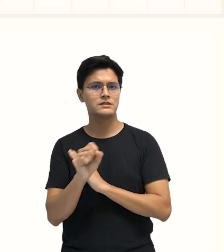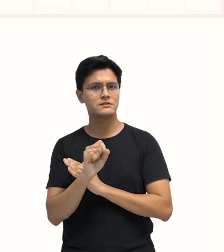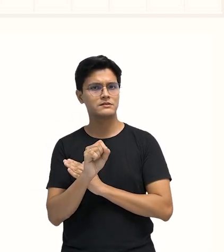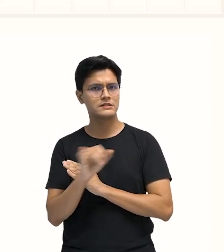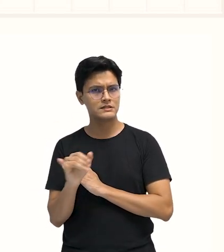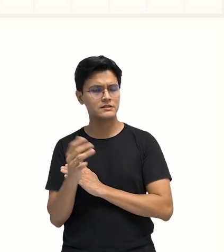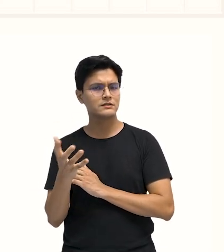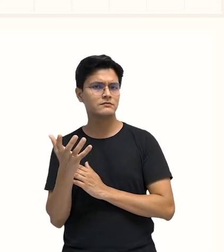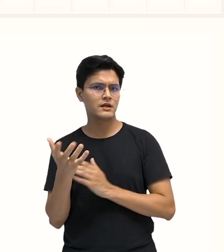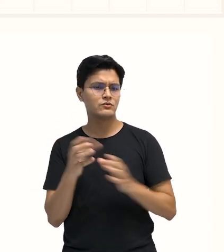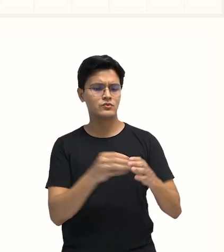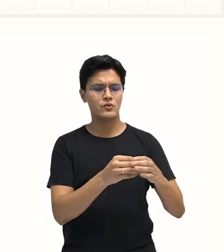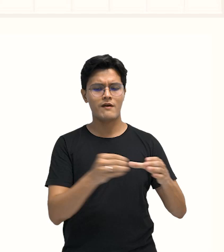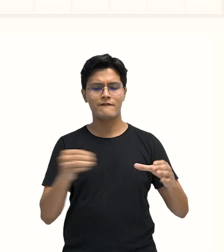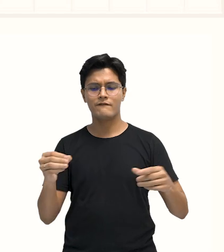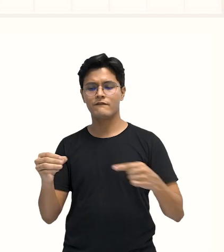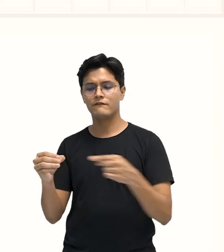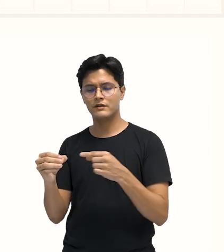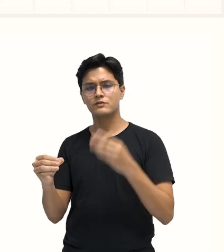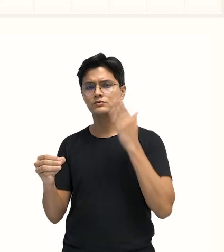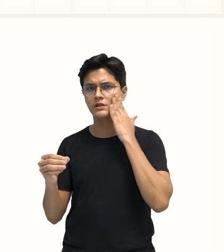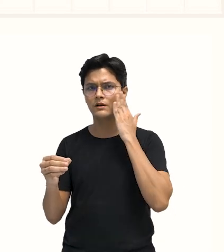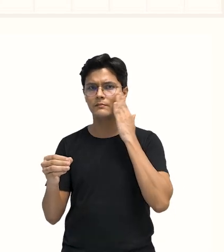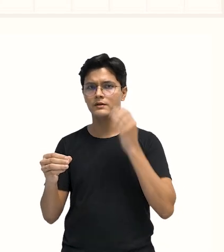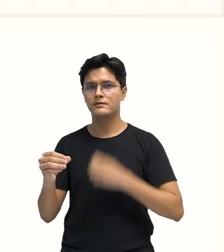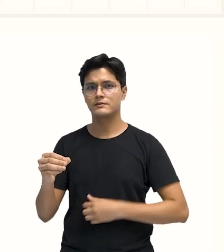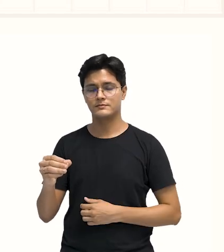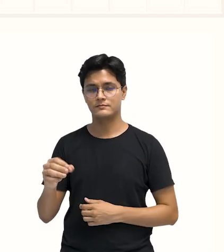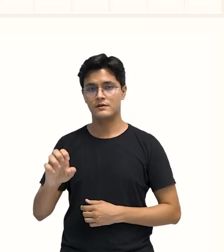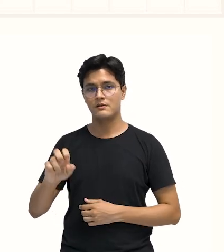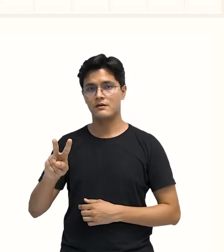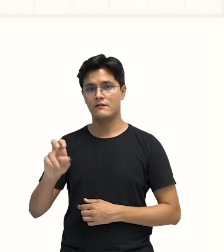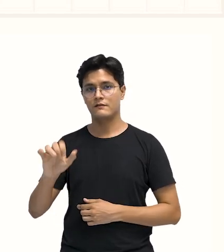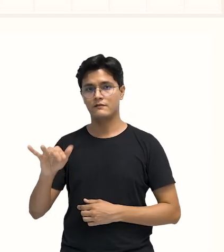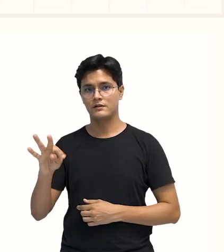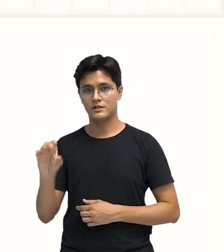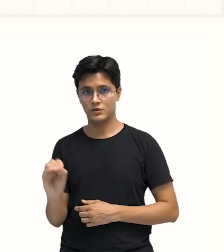evento. Olha só, evento